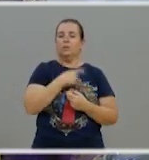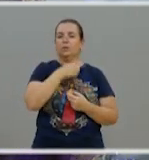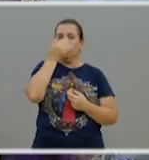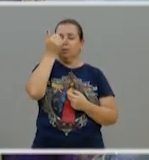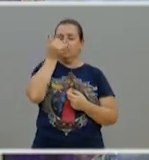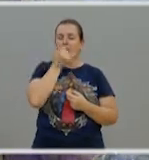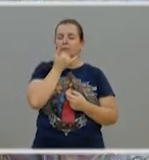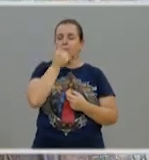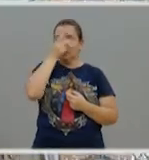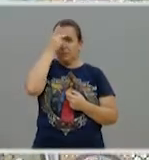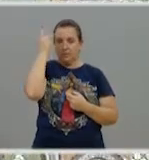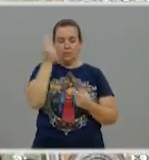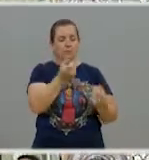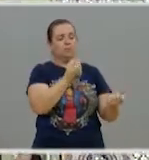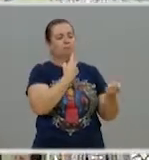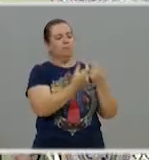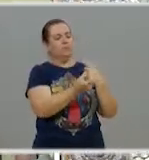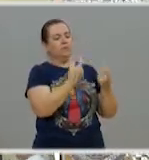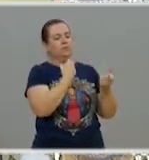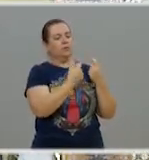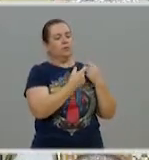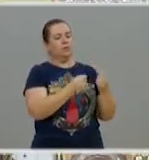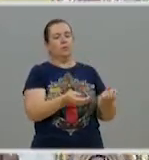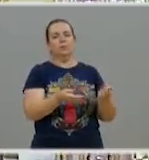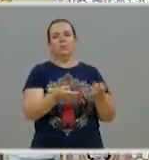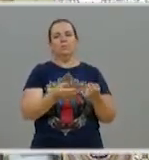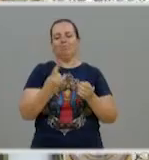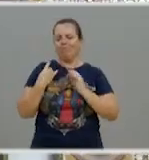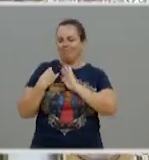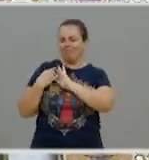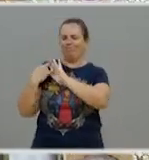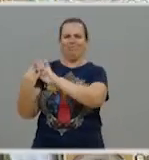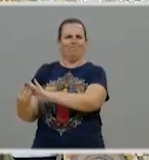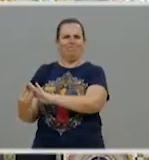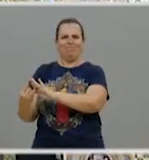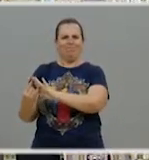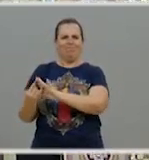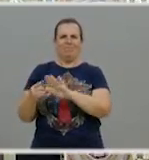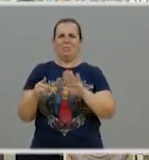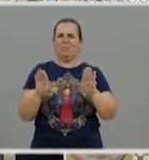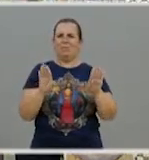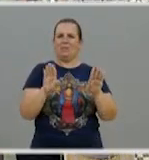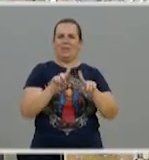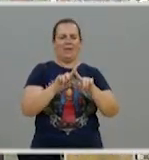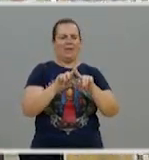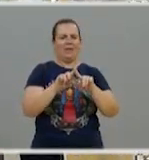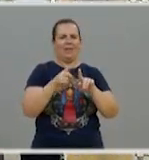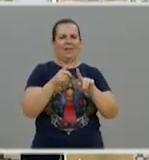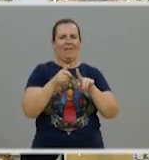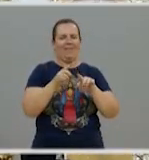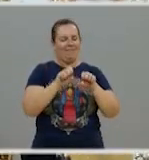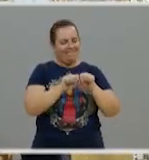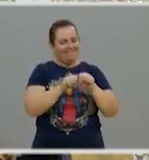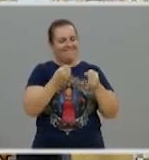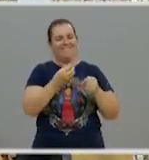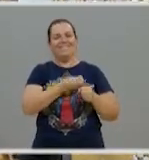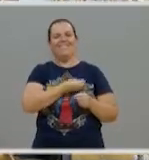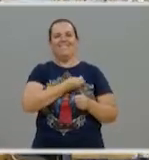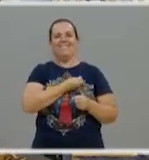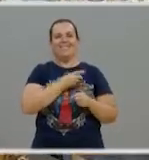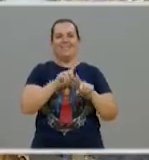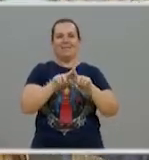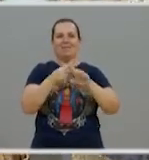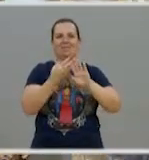nossas ofensas, assim como nós perdoamos a quem nos tem ofendido. E não nos deixeis cair